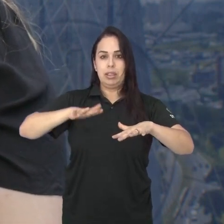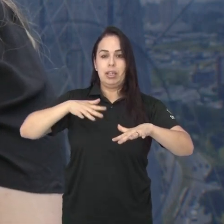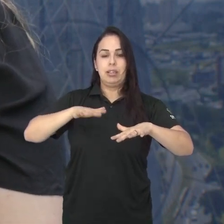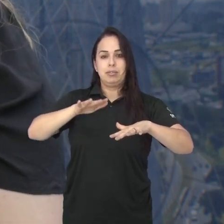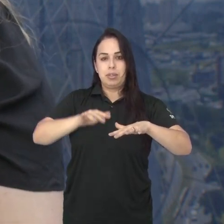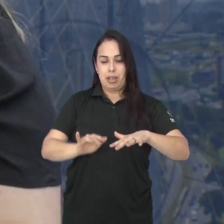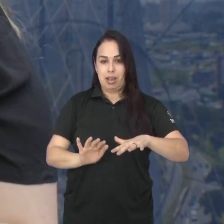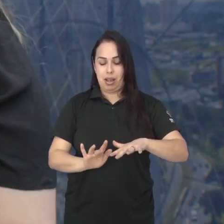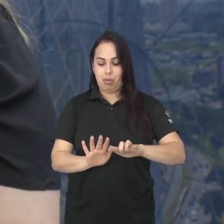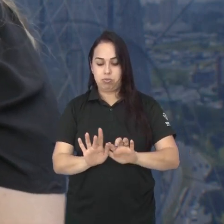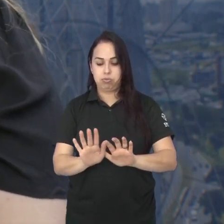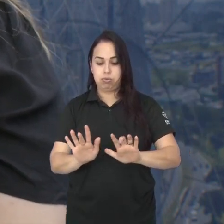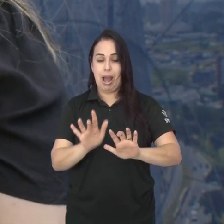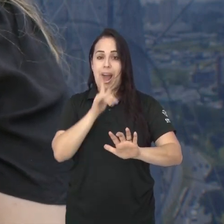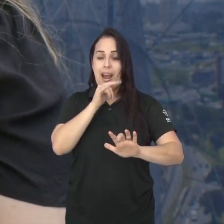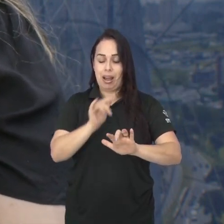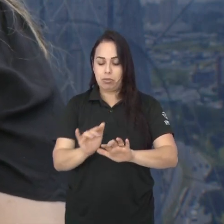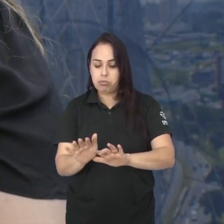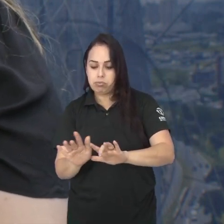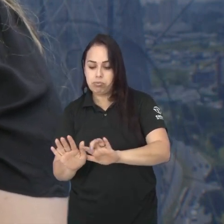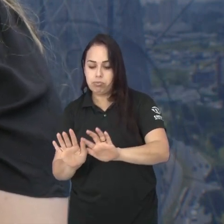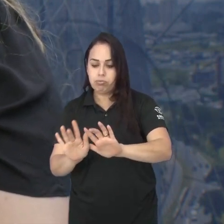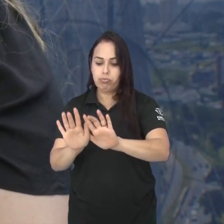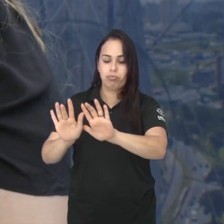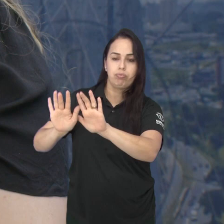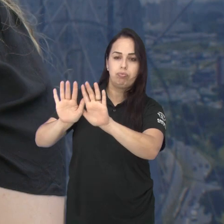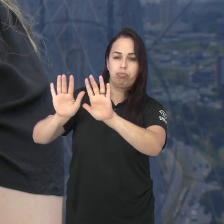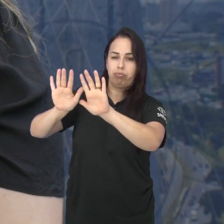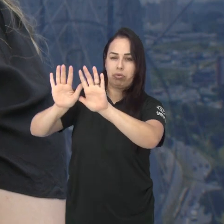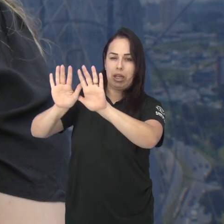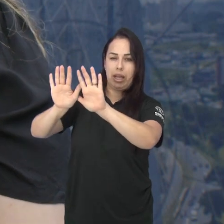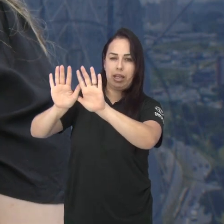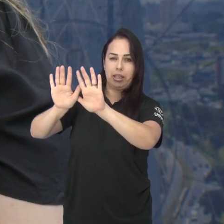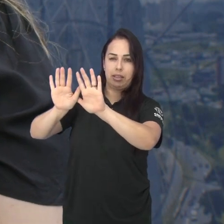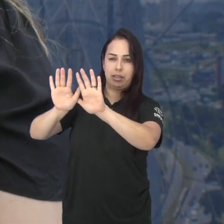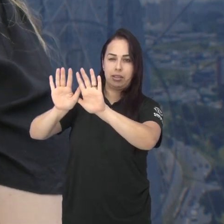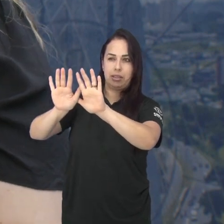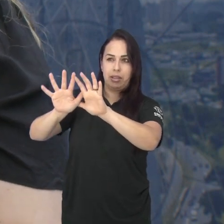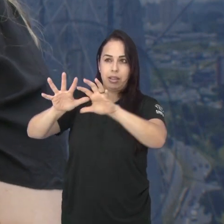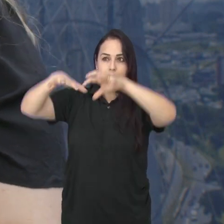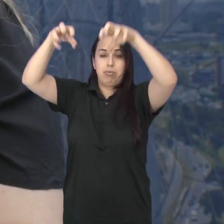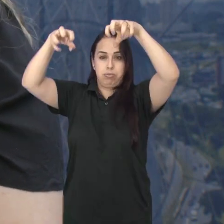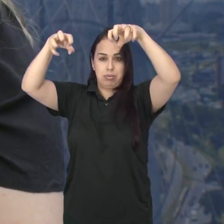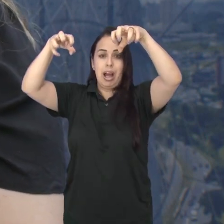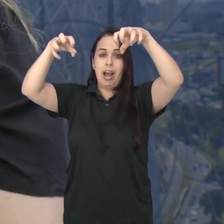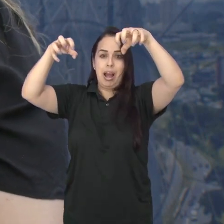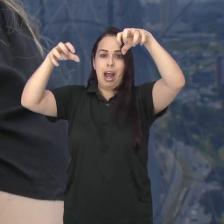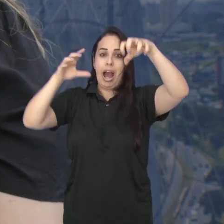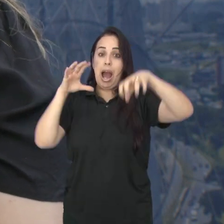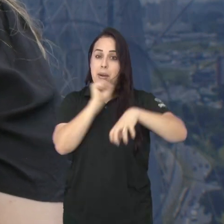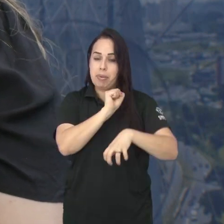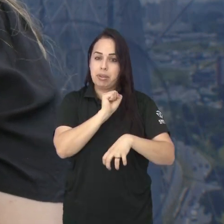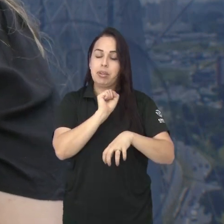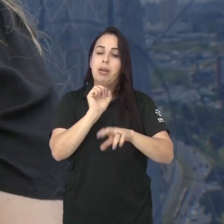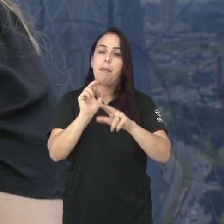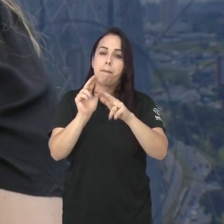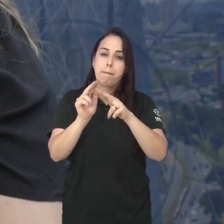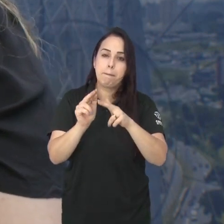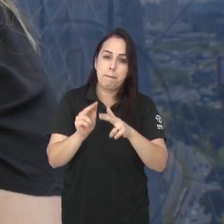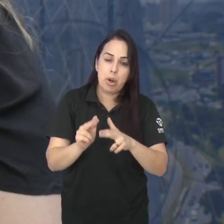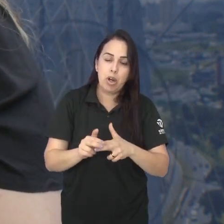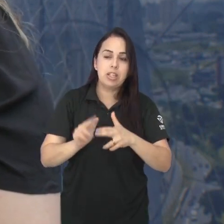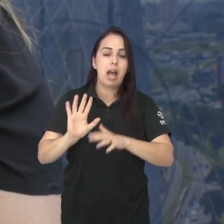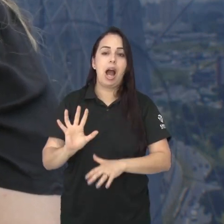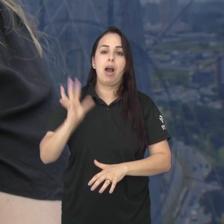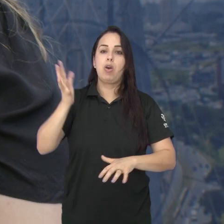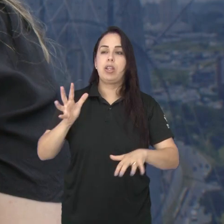essa minha massa de vapor da água, que nós conversamos anteriormente, ela ascenda mais rápido, então ela é um fator que